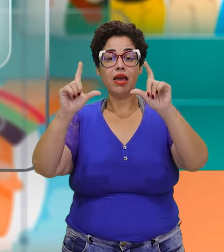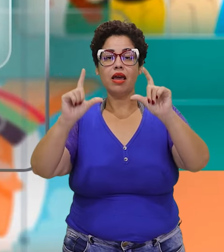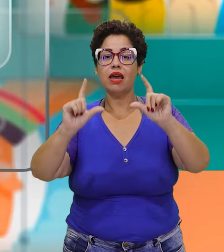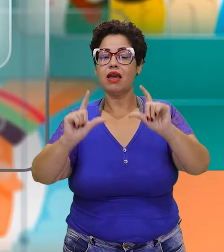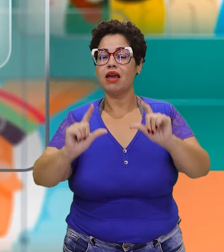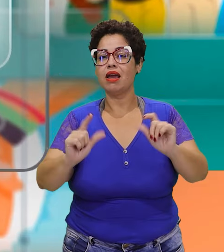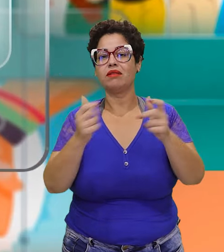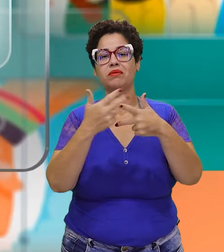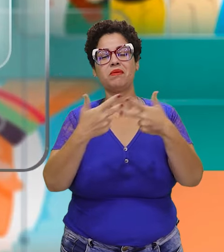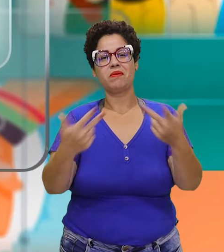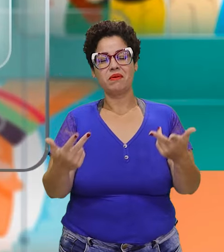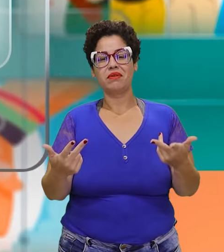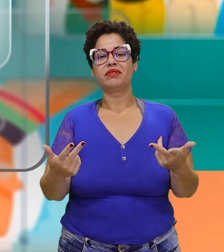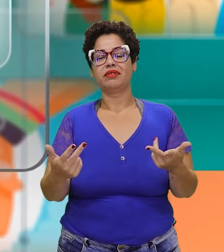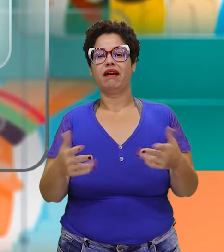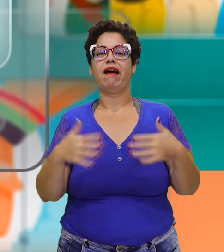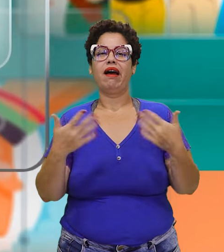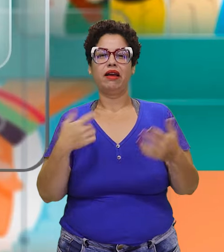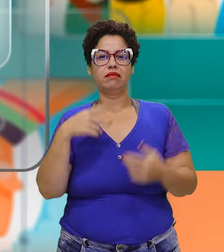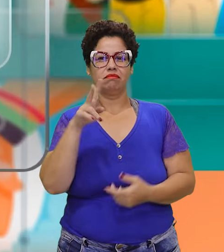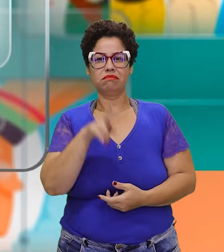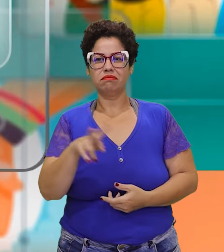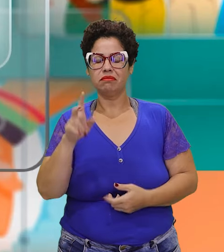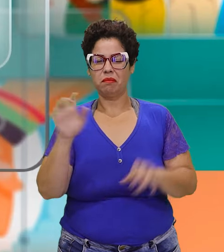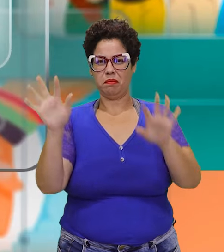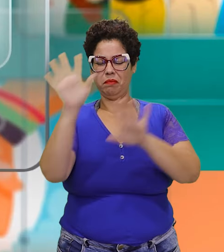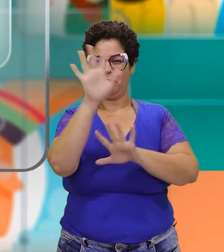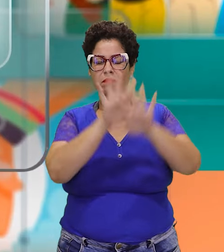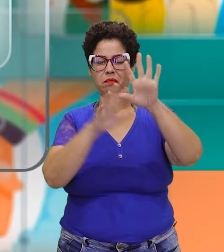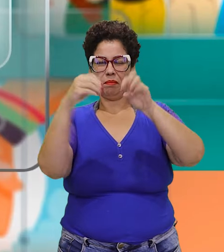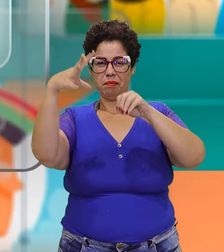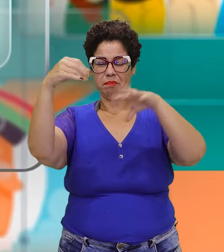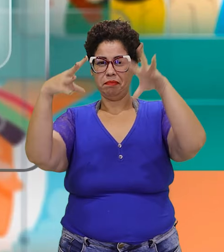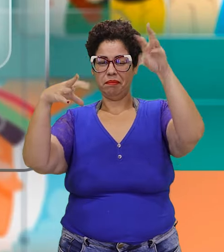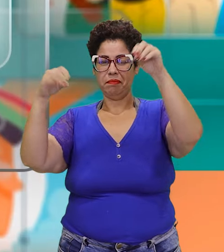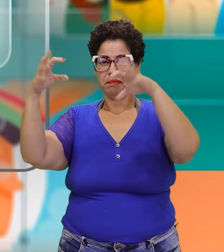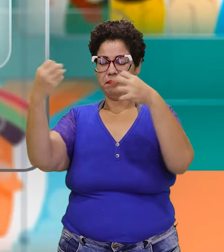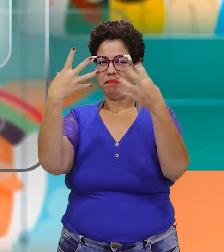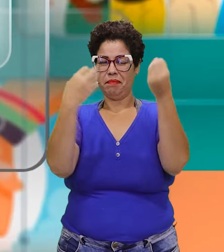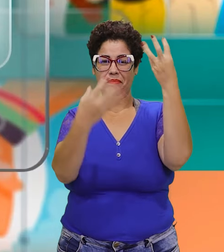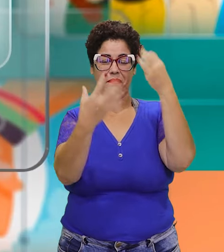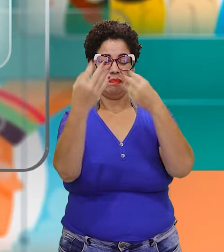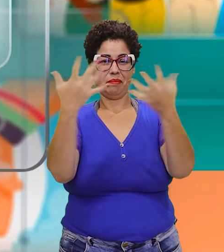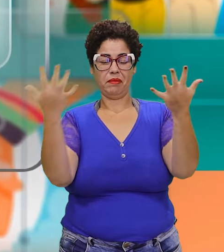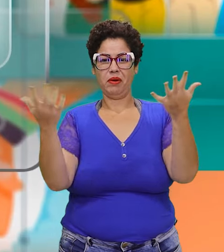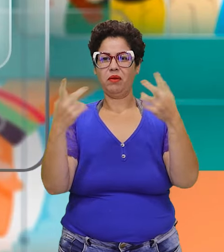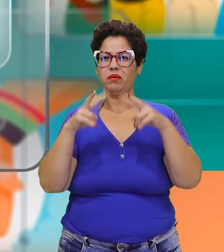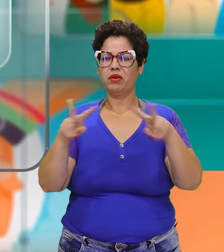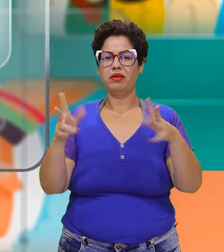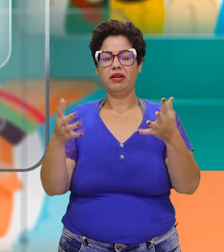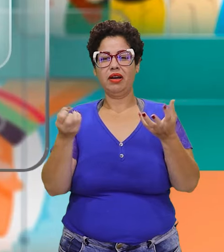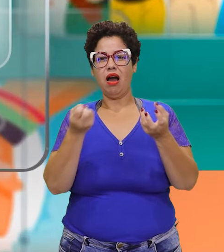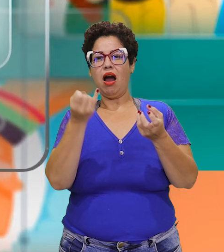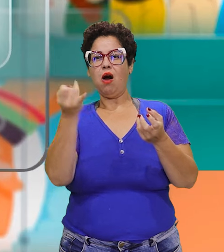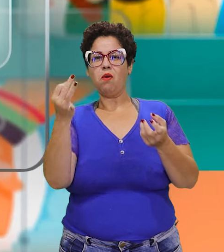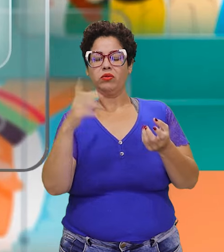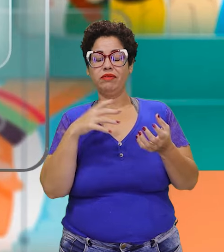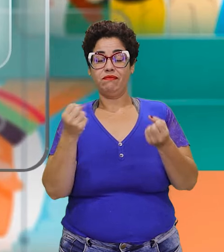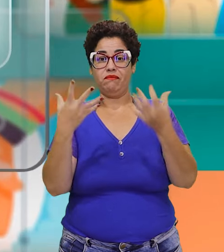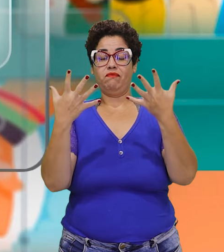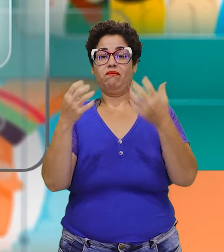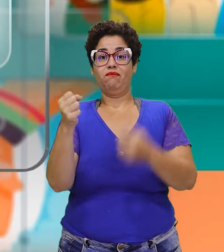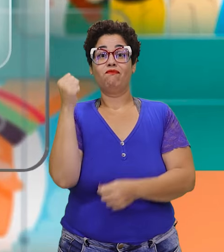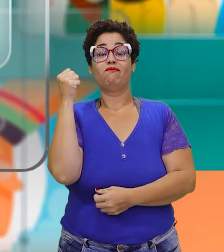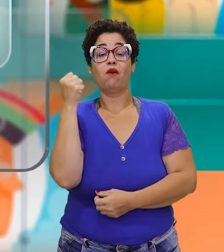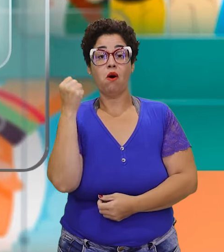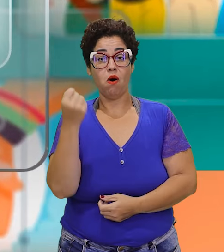enxergar menos as formas, e aí eu começo a enxergar vultos, luzes, faróis, essas coisas